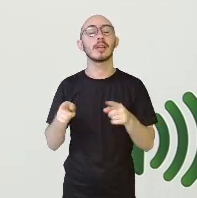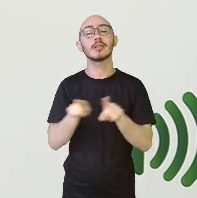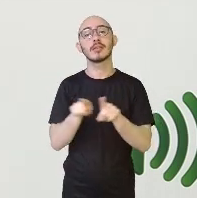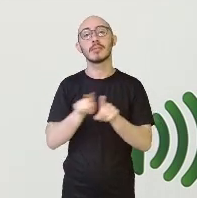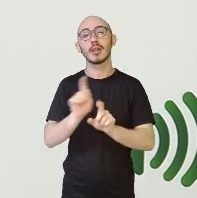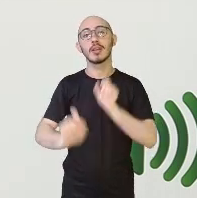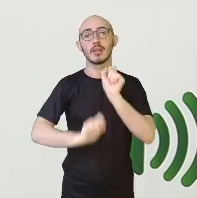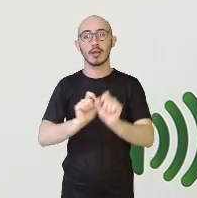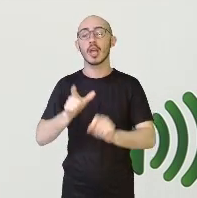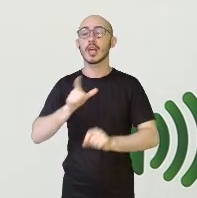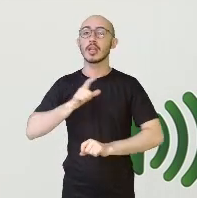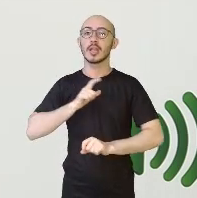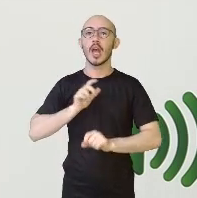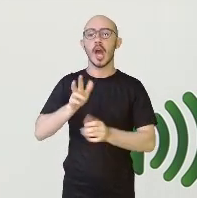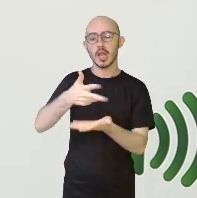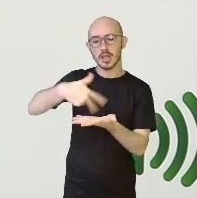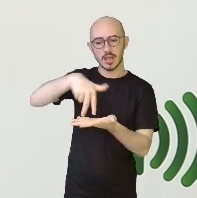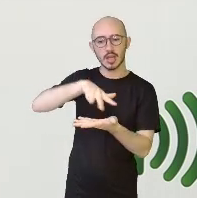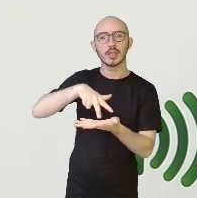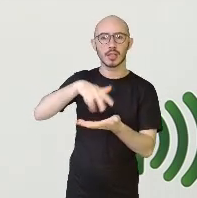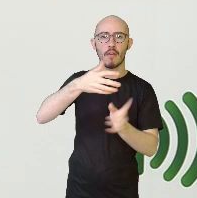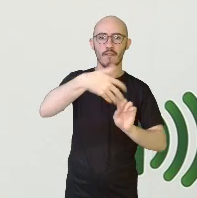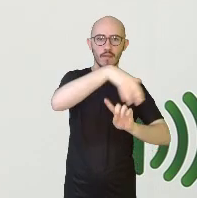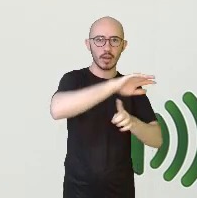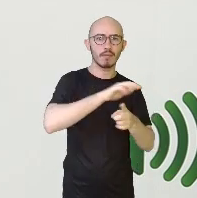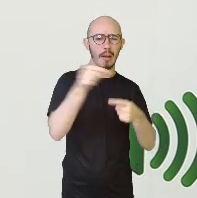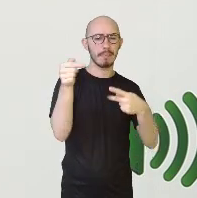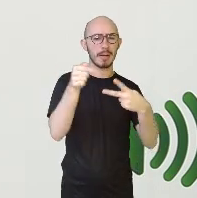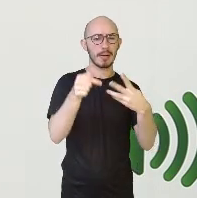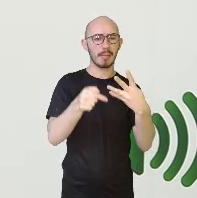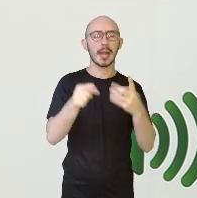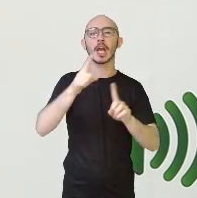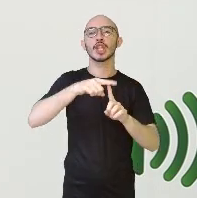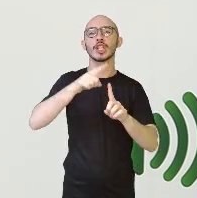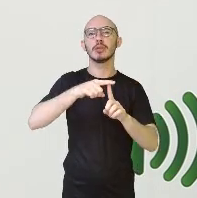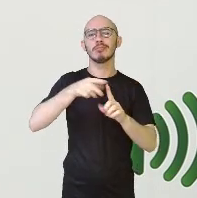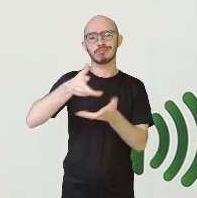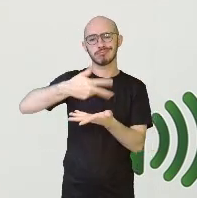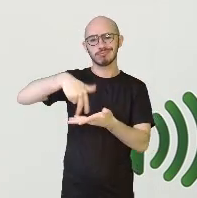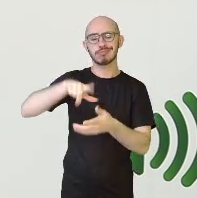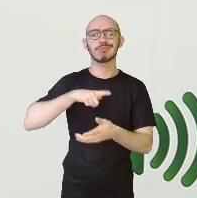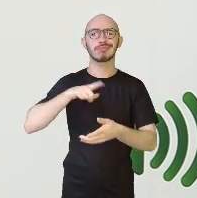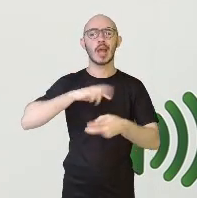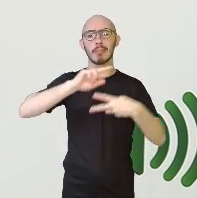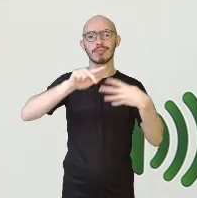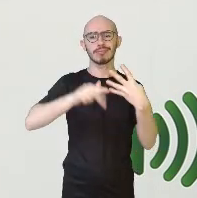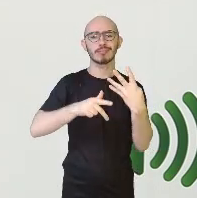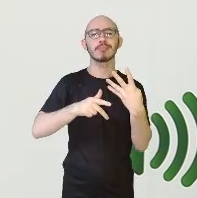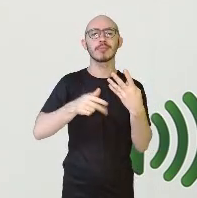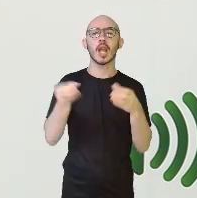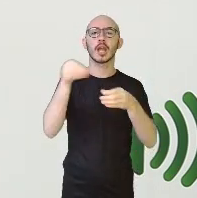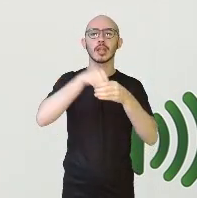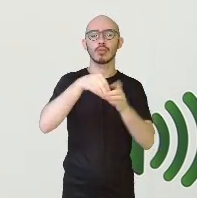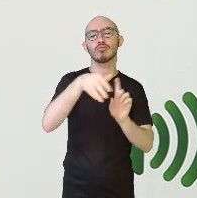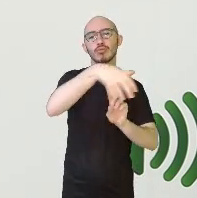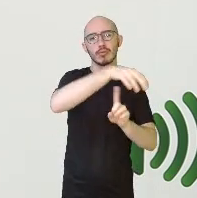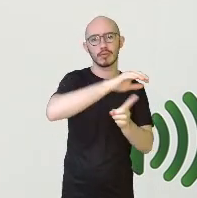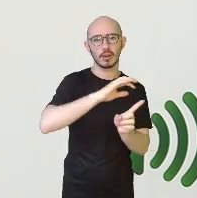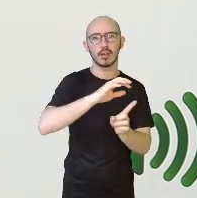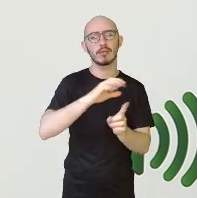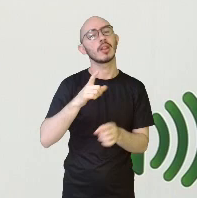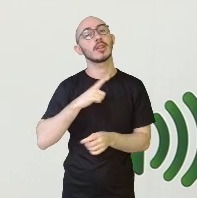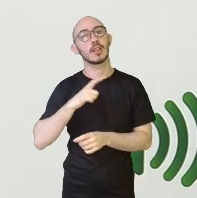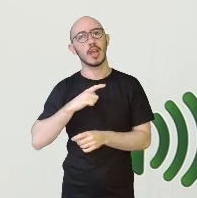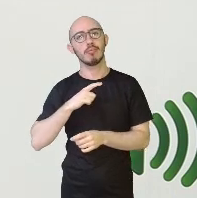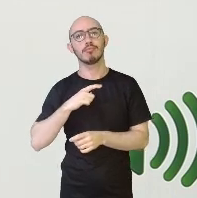também temos os passos, a dança. E que, assim, alguns passos são bem fáceis de fazer, muito tranquilo,